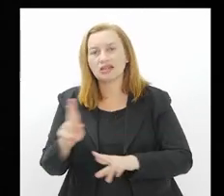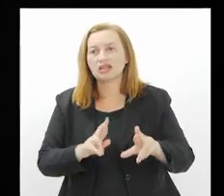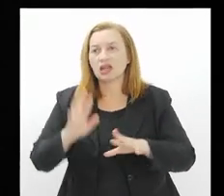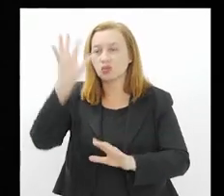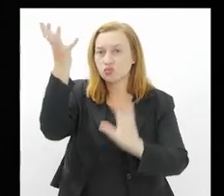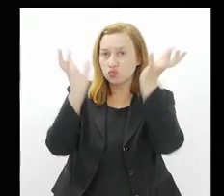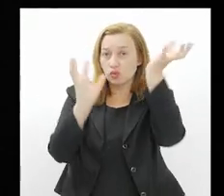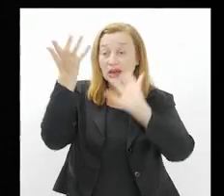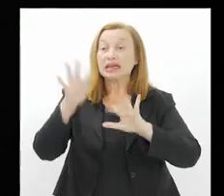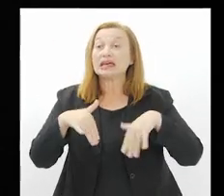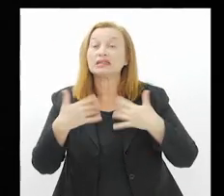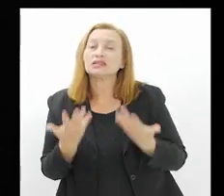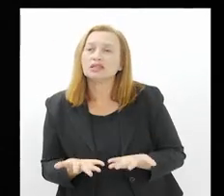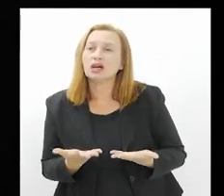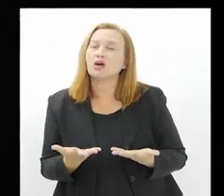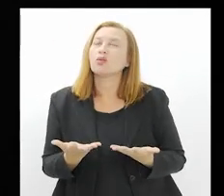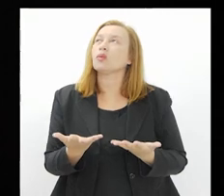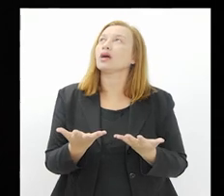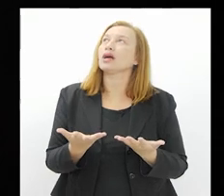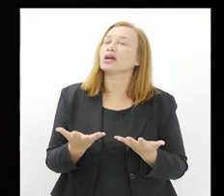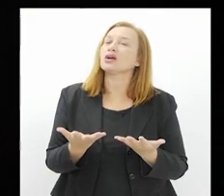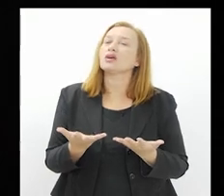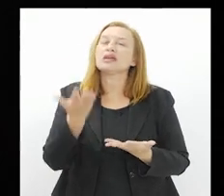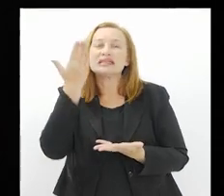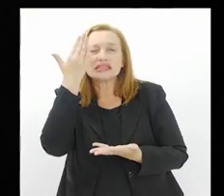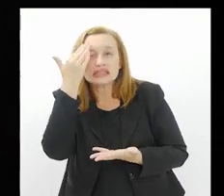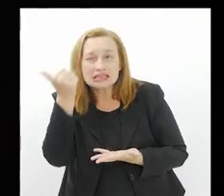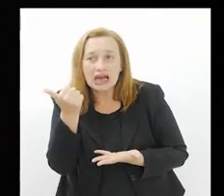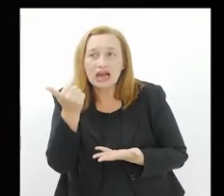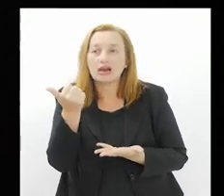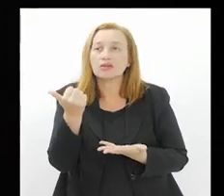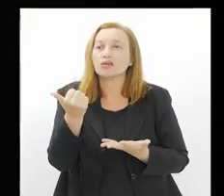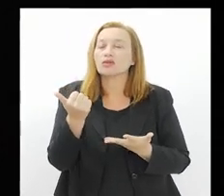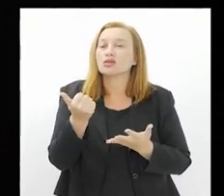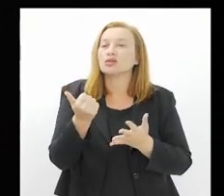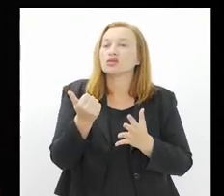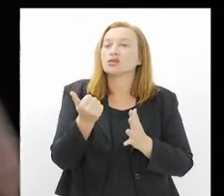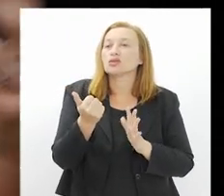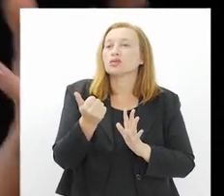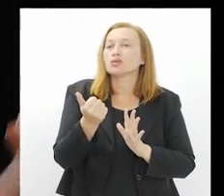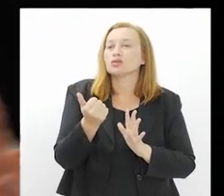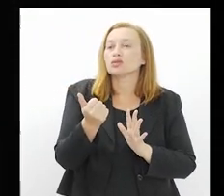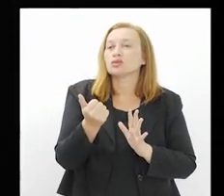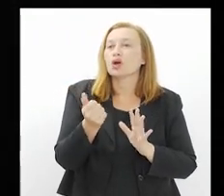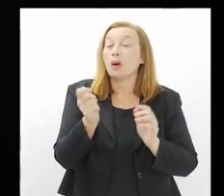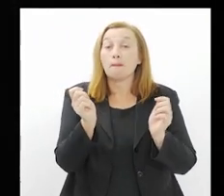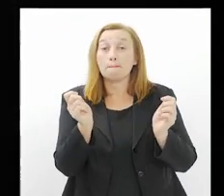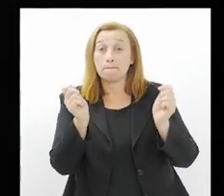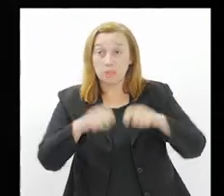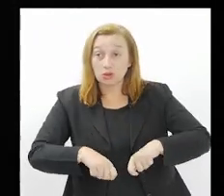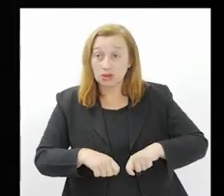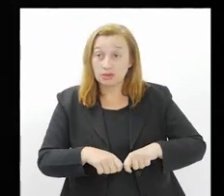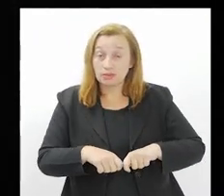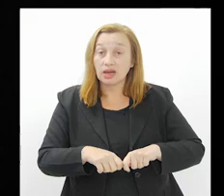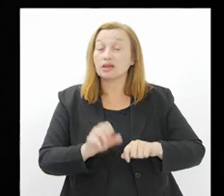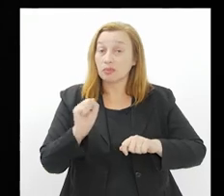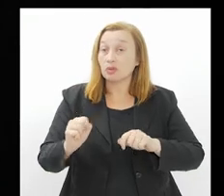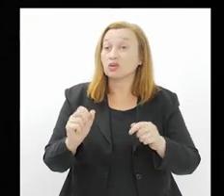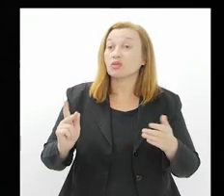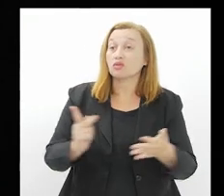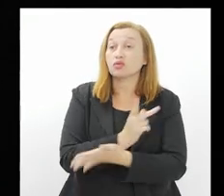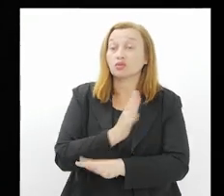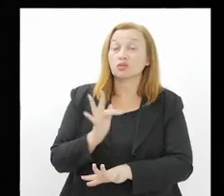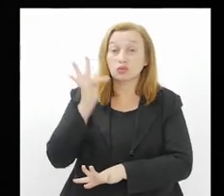à questão climática, né? Então, dado o que se sabe sobre projeções, possibilidades, né, do que possa